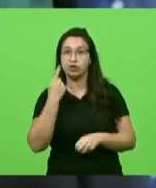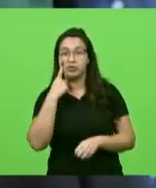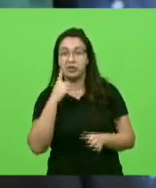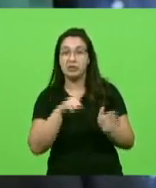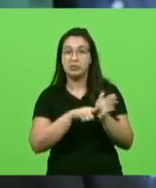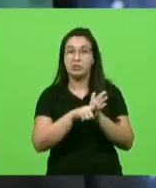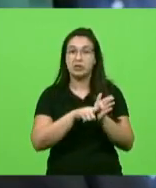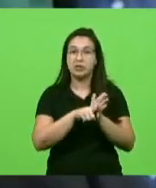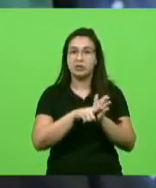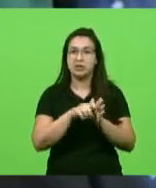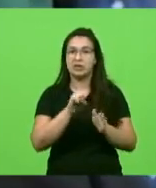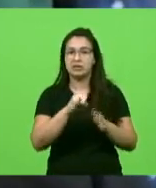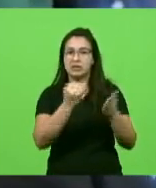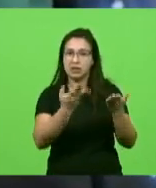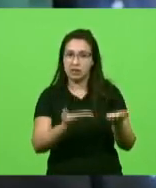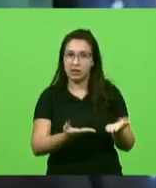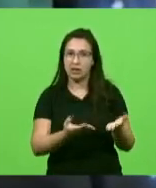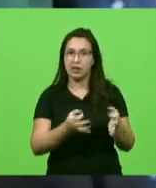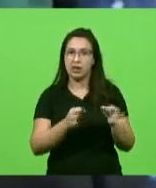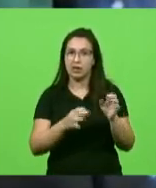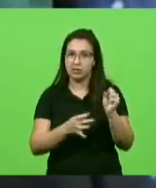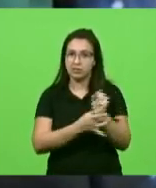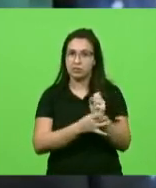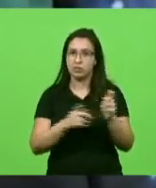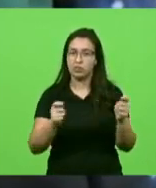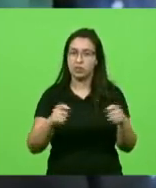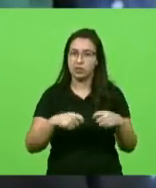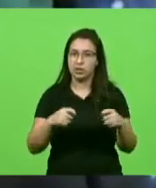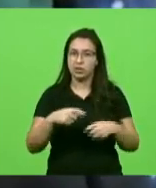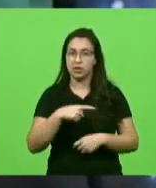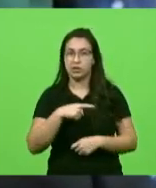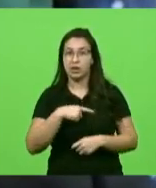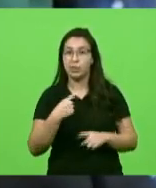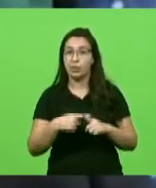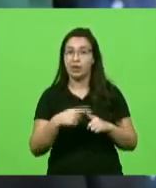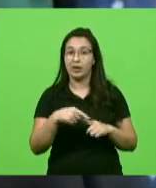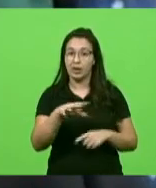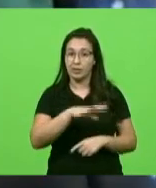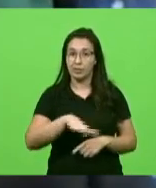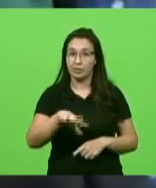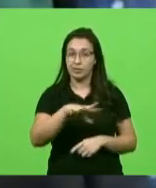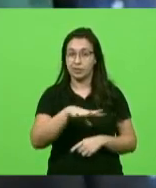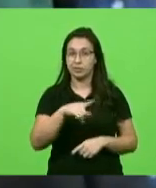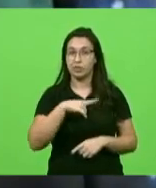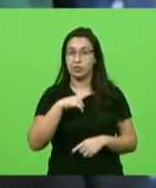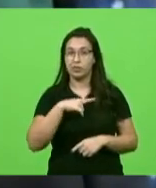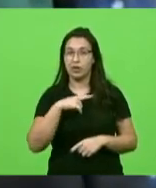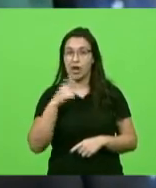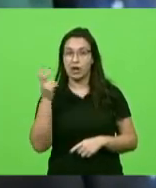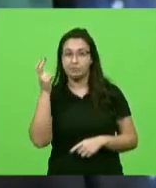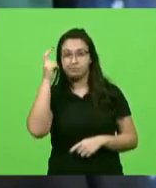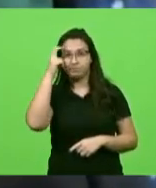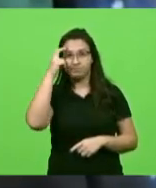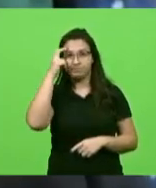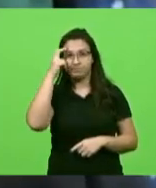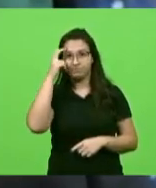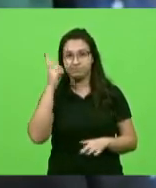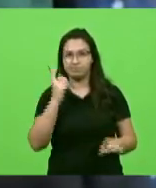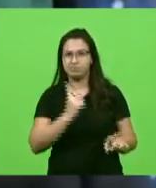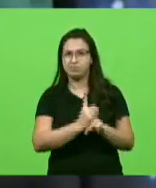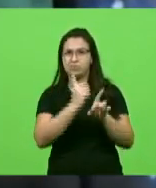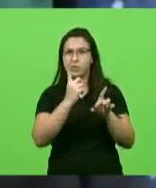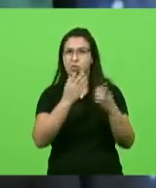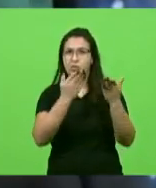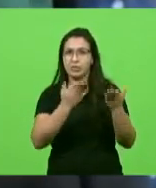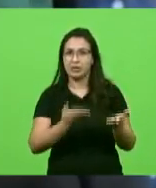sobre a idoneidade na vigamed porque o nosso pessoal da Inteligência dias depois fez o levantamento que chegou à conclusão